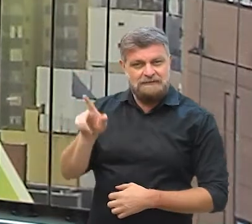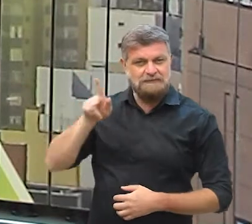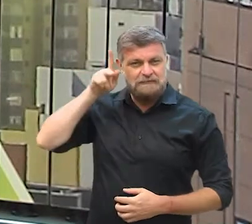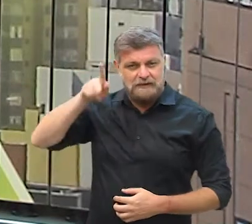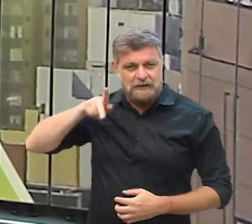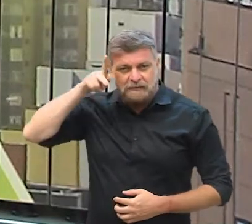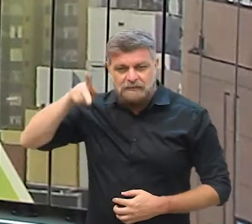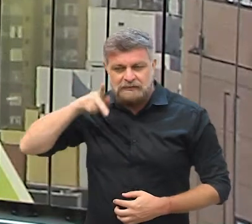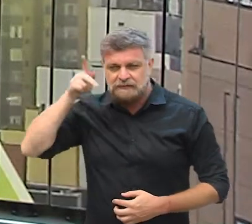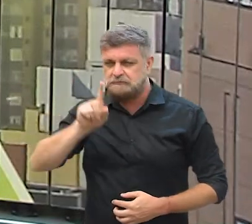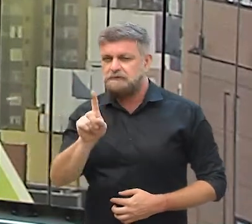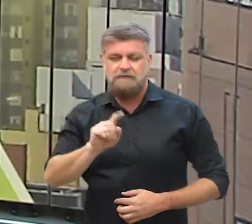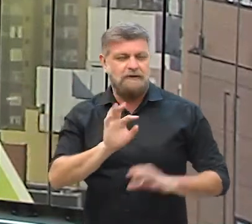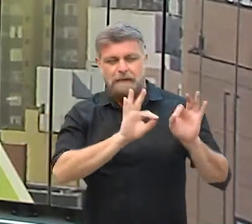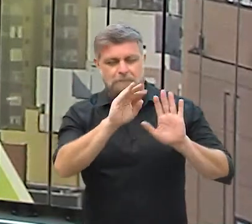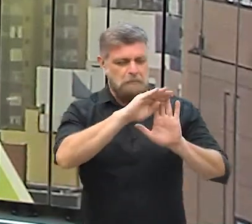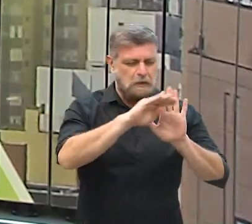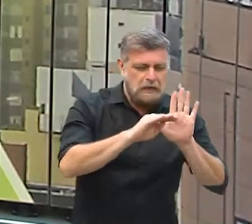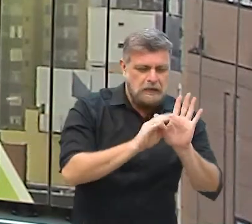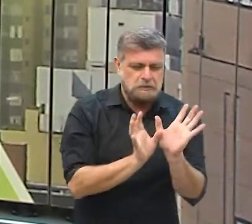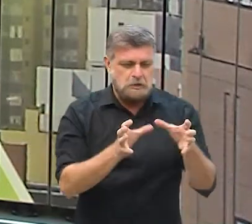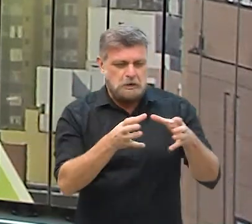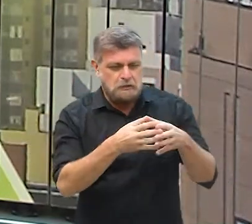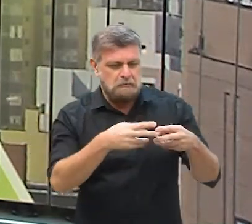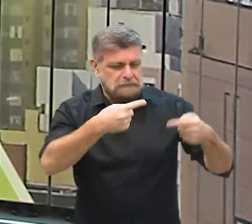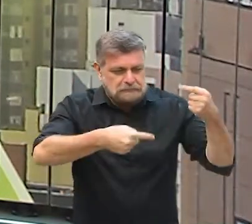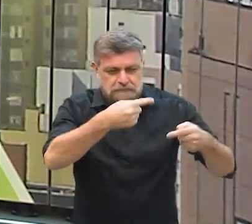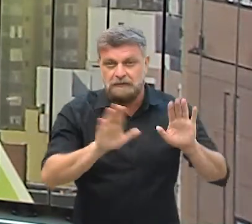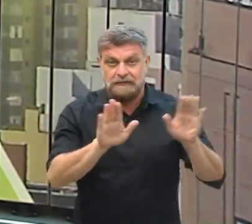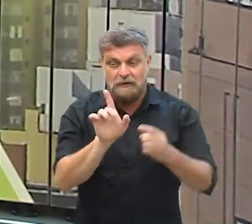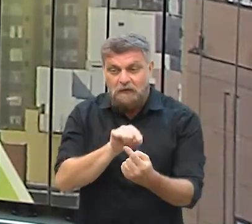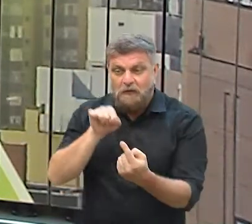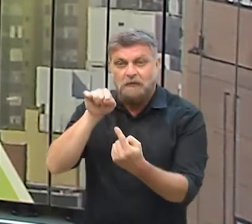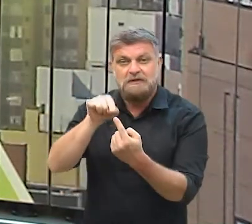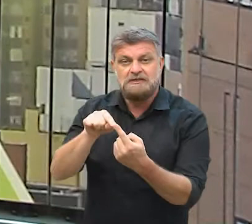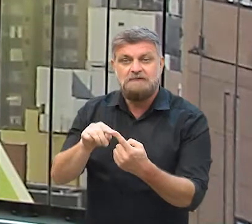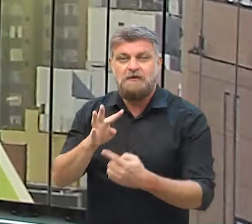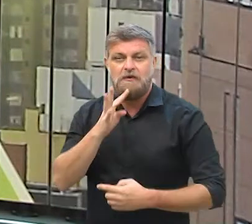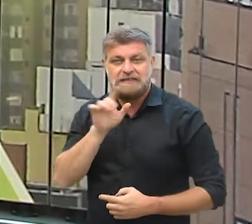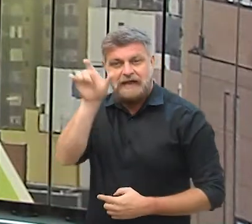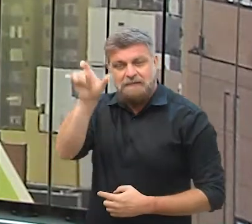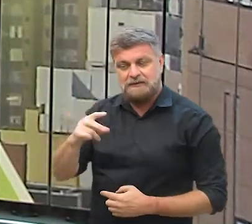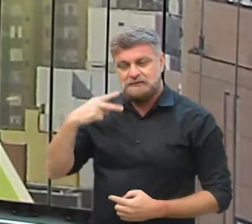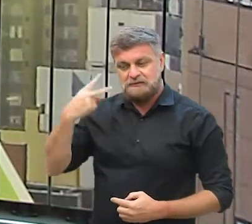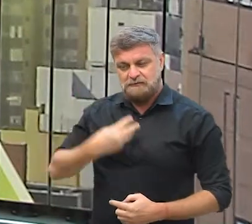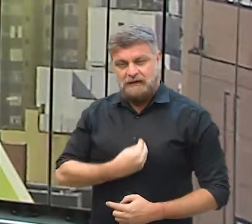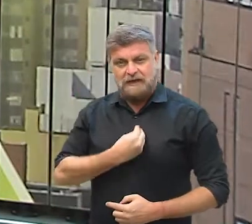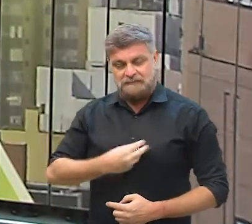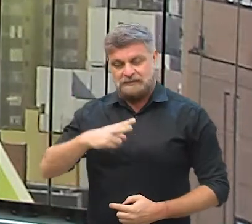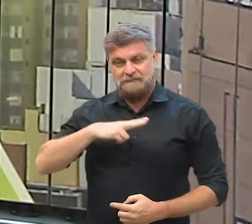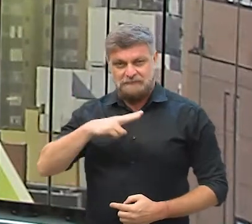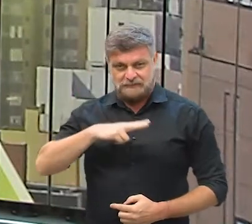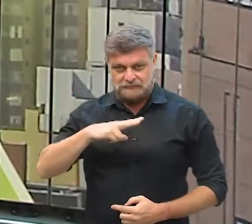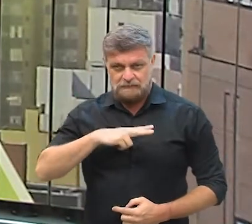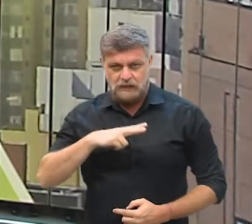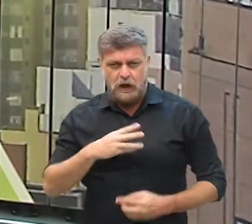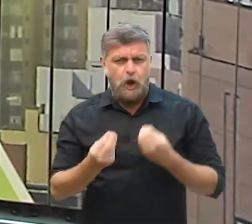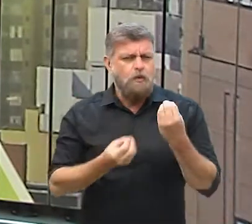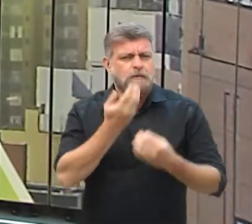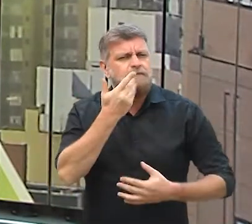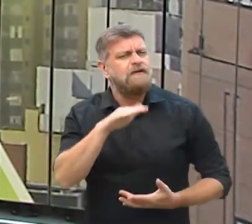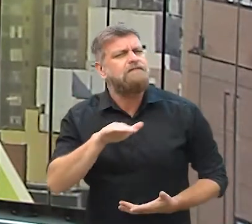Olá, começa agora o programa Perfil. Aqui nós vamos falar além da política, dos projetos, das comissões. O